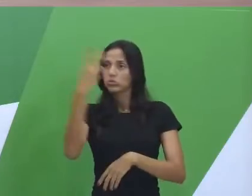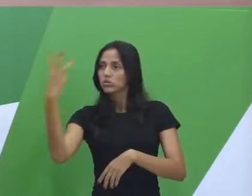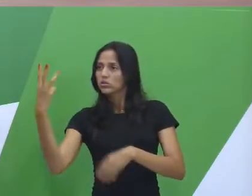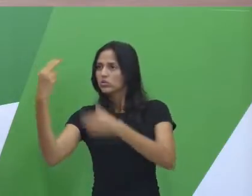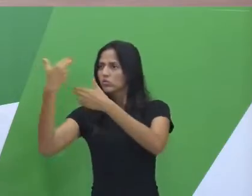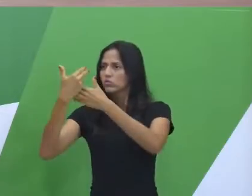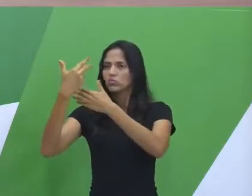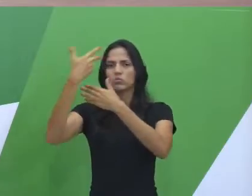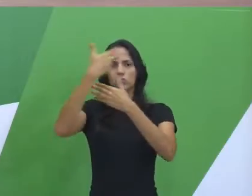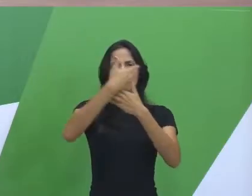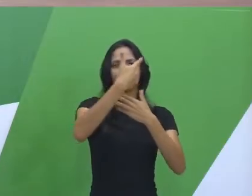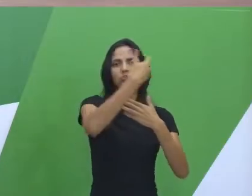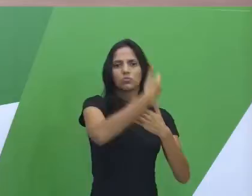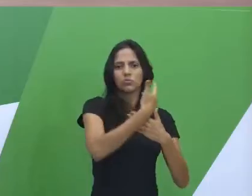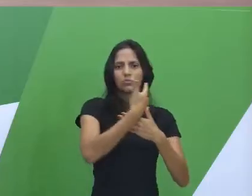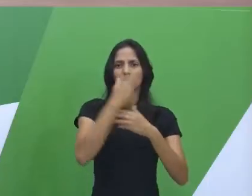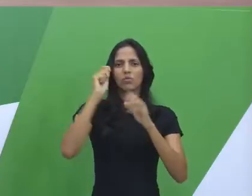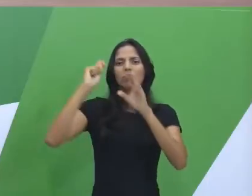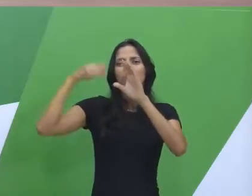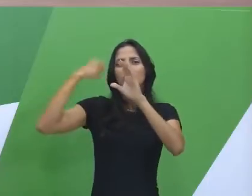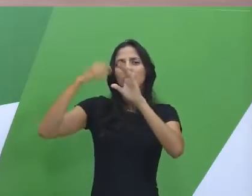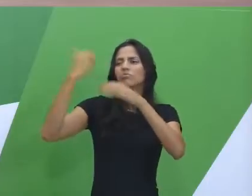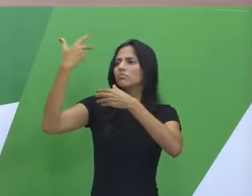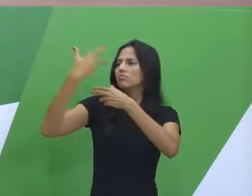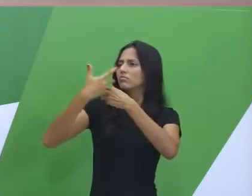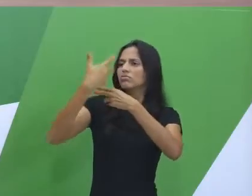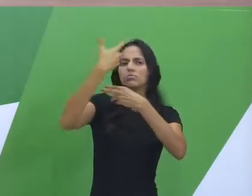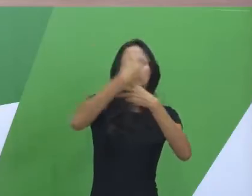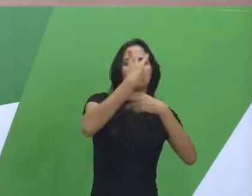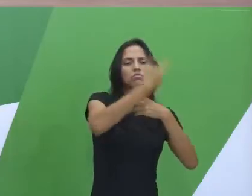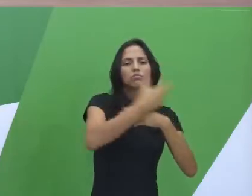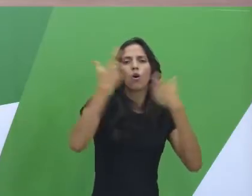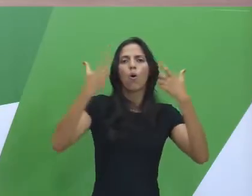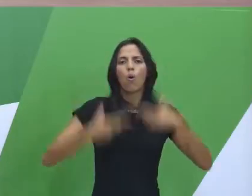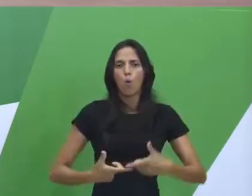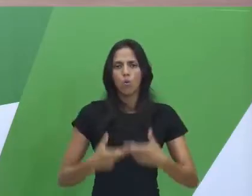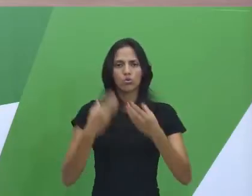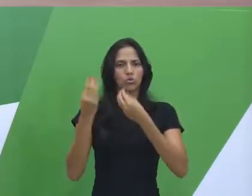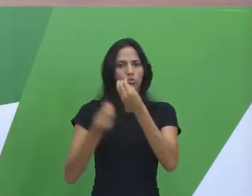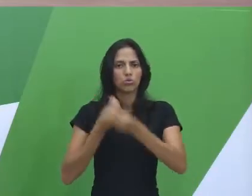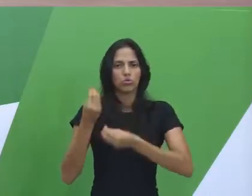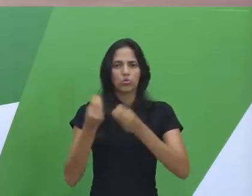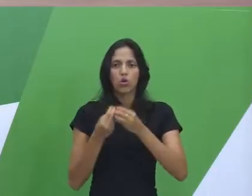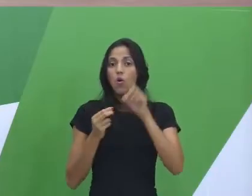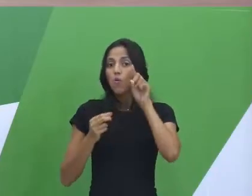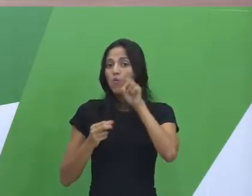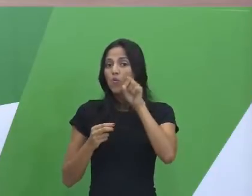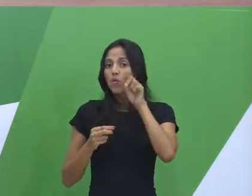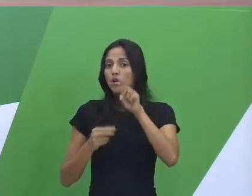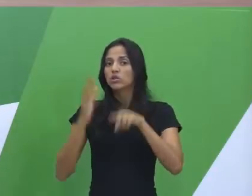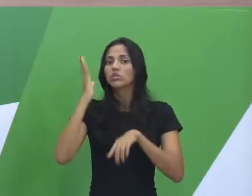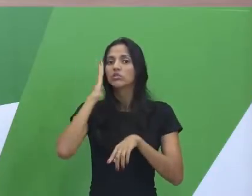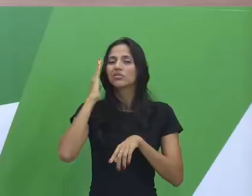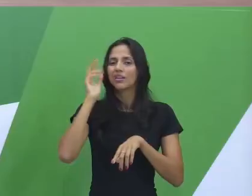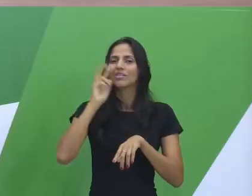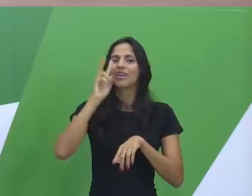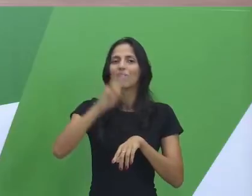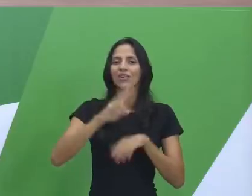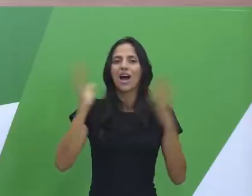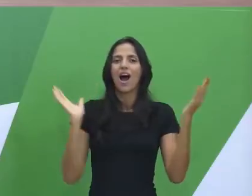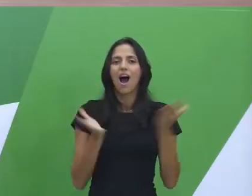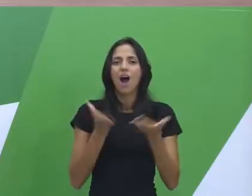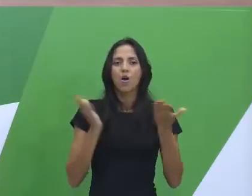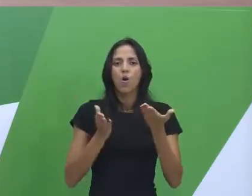estar antenado com o que eu quero, aonde eu quero chegar e o que eu quero atingir. Você que está aí me assistindo,